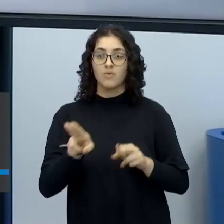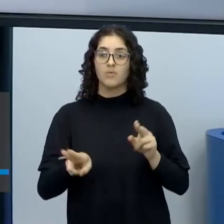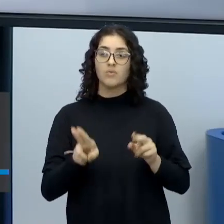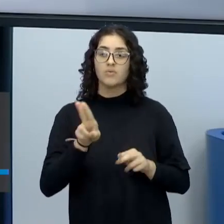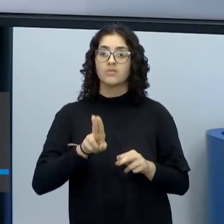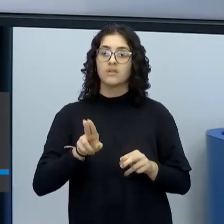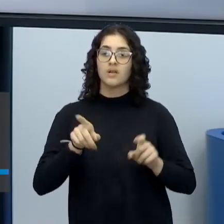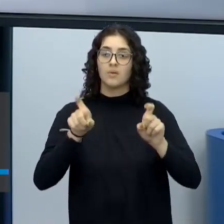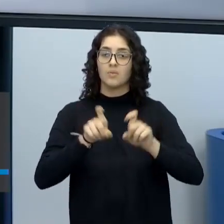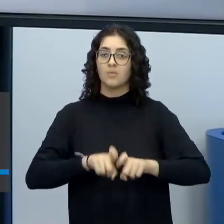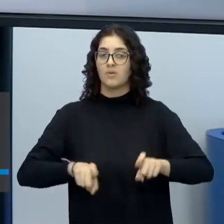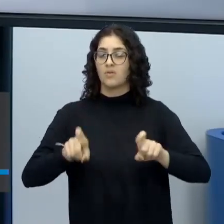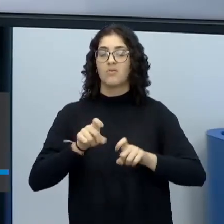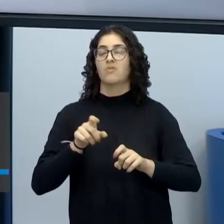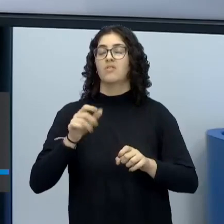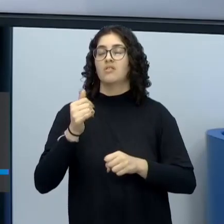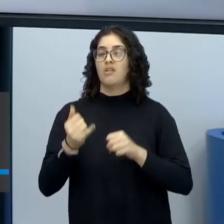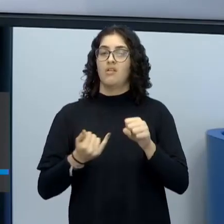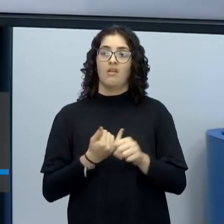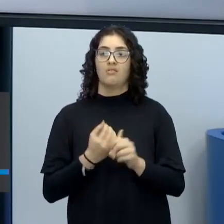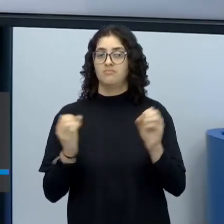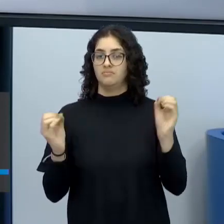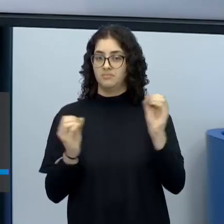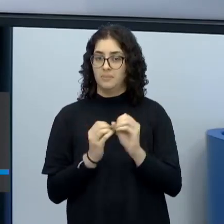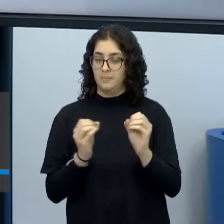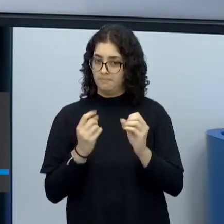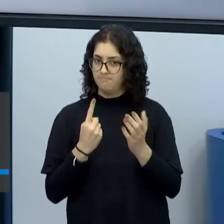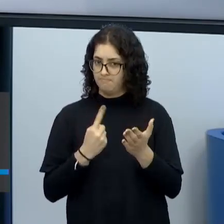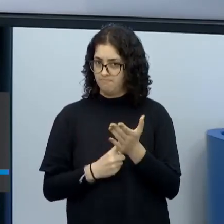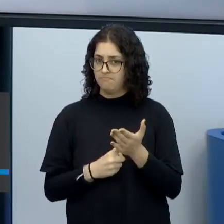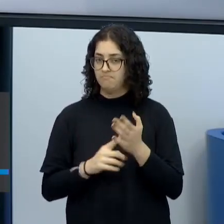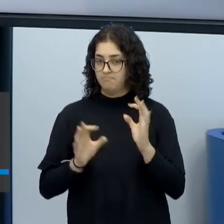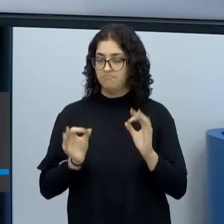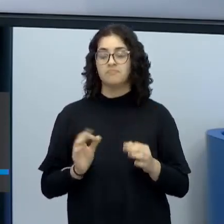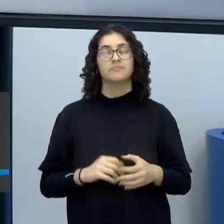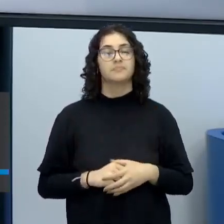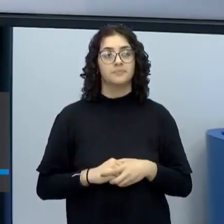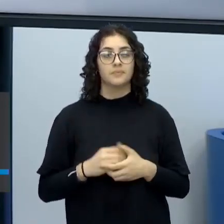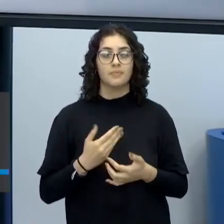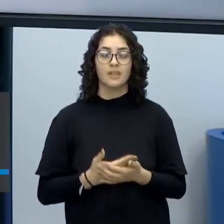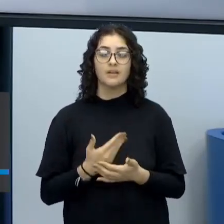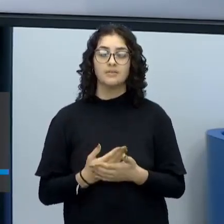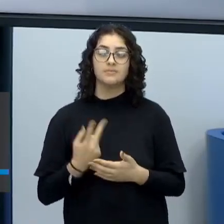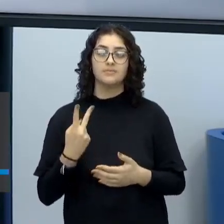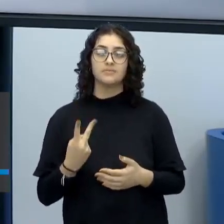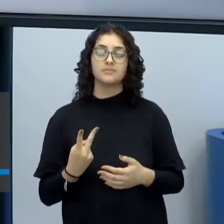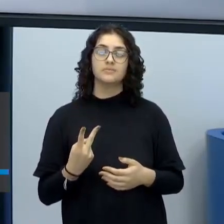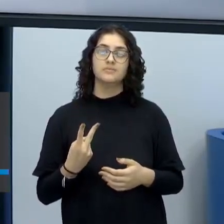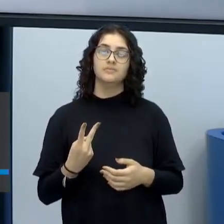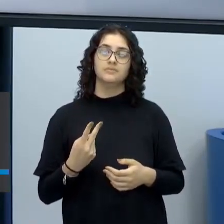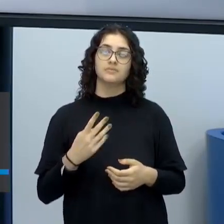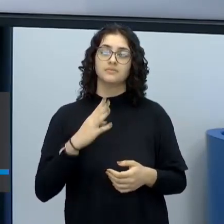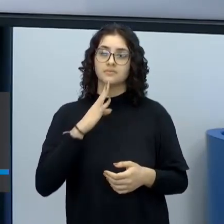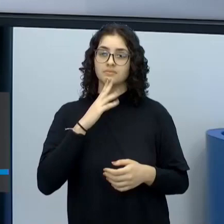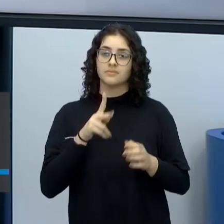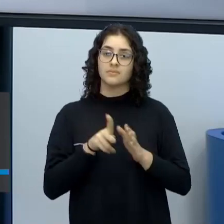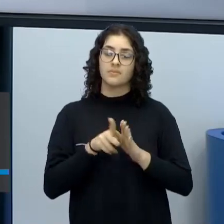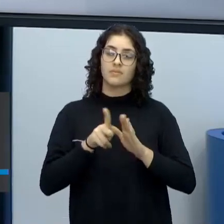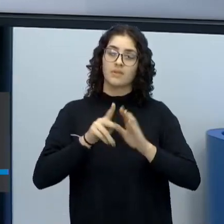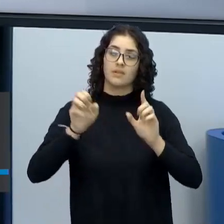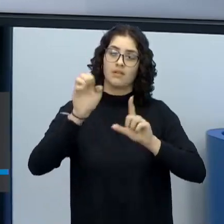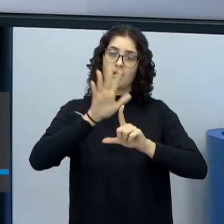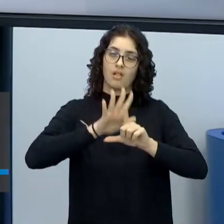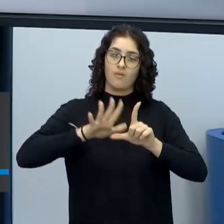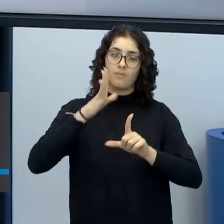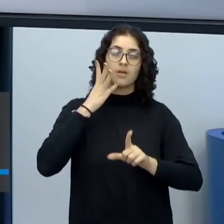computador sem estar conectado, sem estar gastando a internet. Boa. Tá bom? Combinado? Muito bem. Depois, aula 2, conhecendo a plataforma. Aqui, Osmar, eu